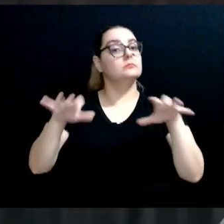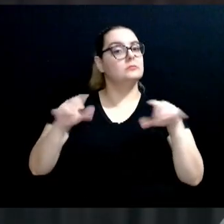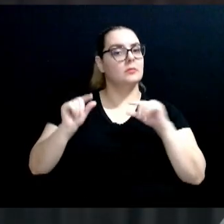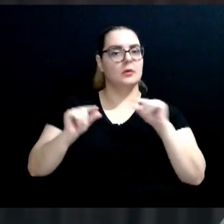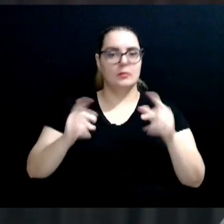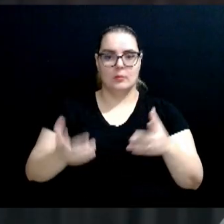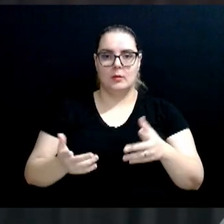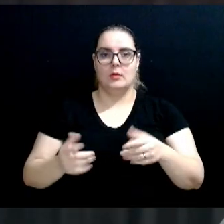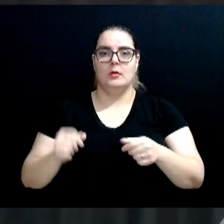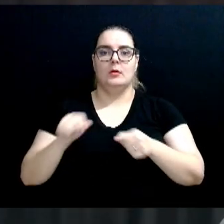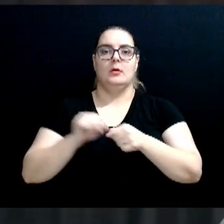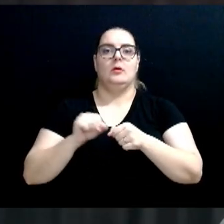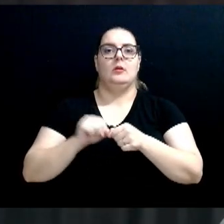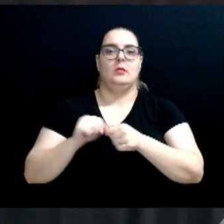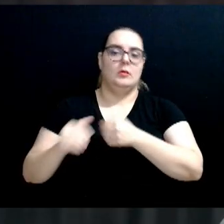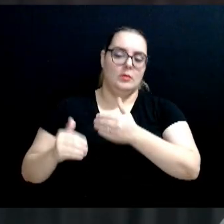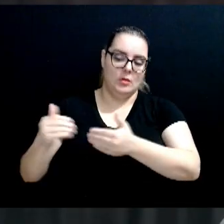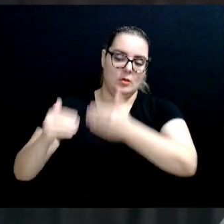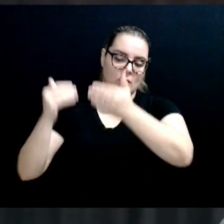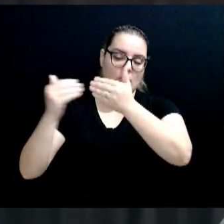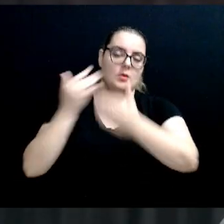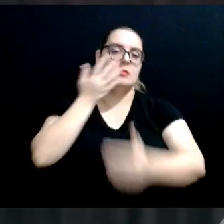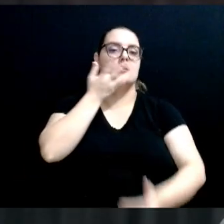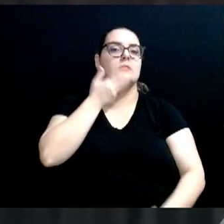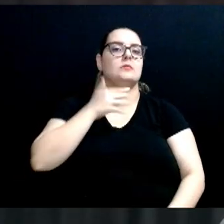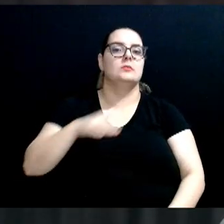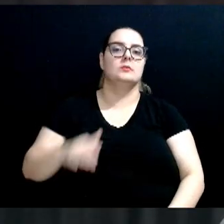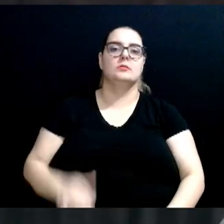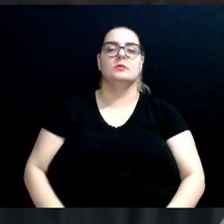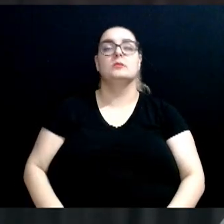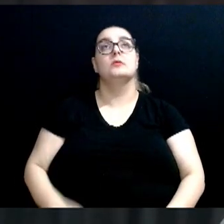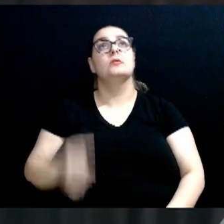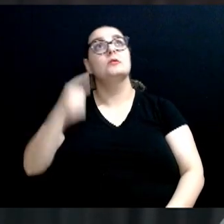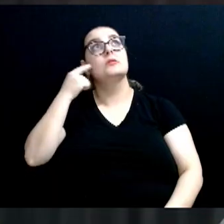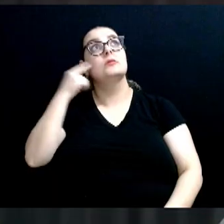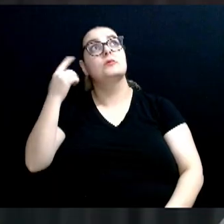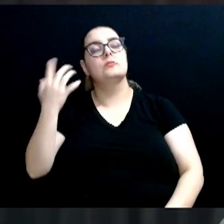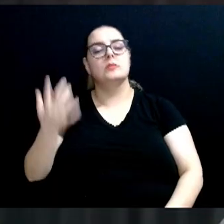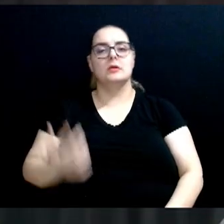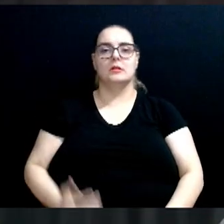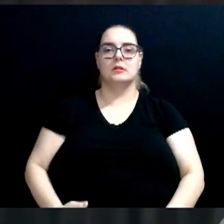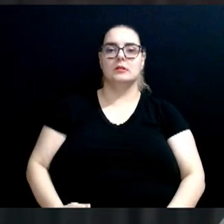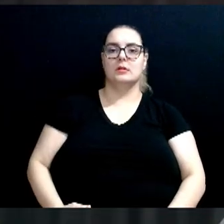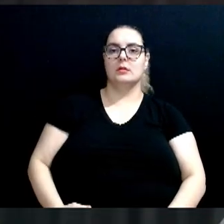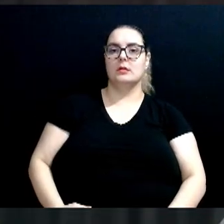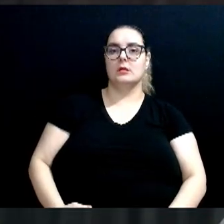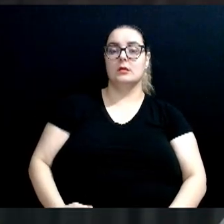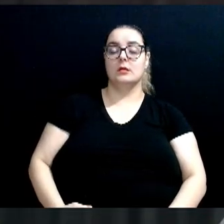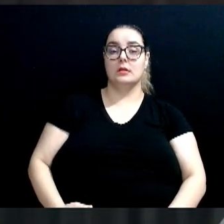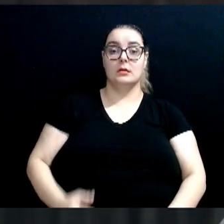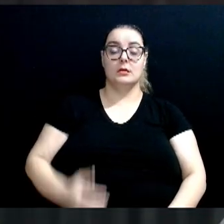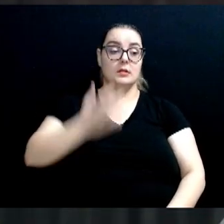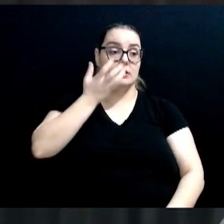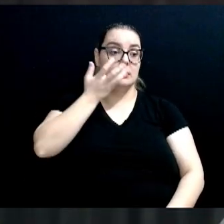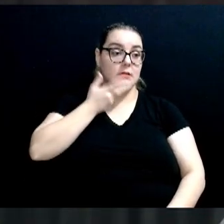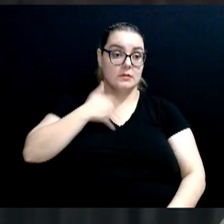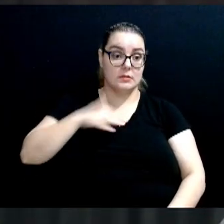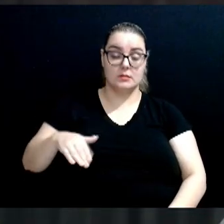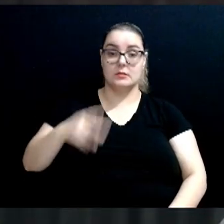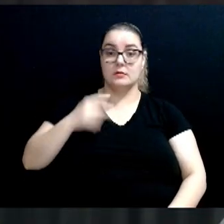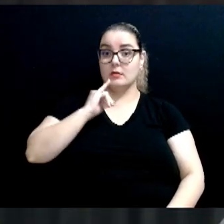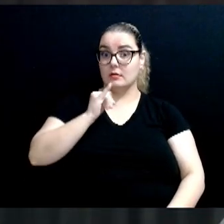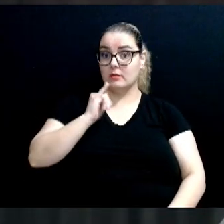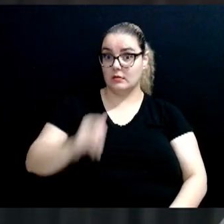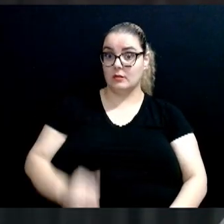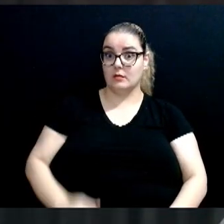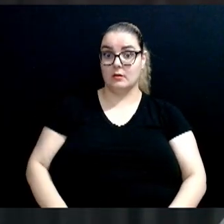do desenvolvimento infantil, de uma fantasia que a criança vai contando. E às vezes também, sem que a